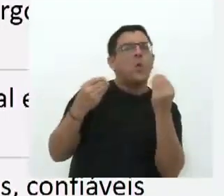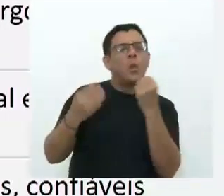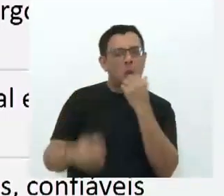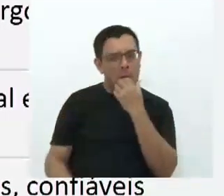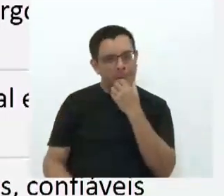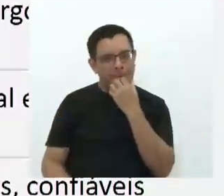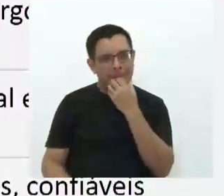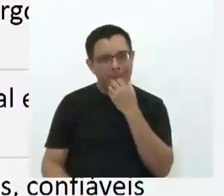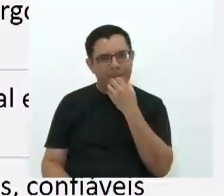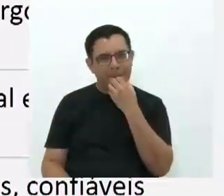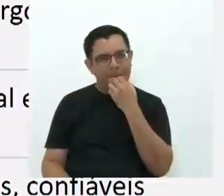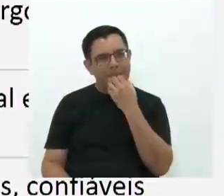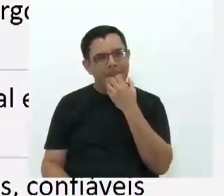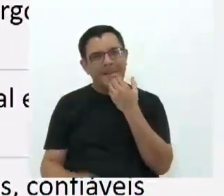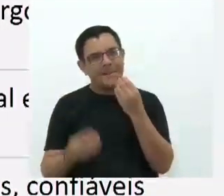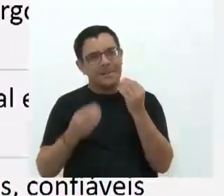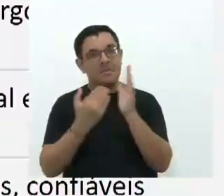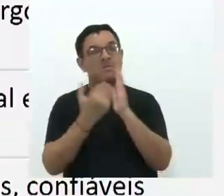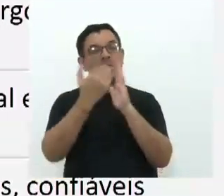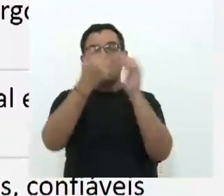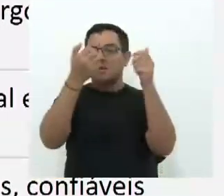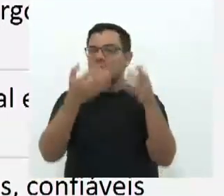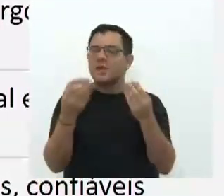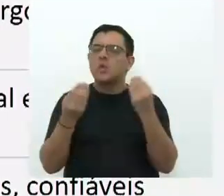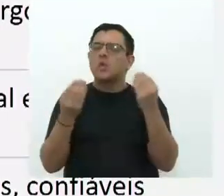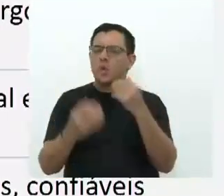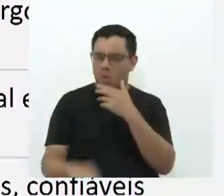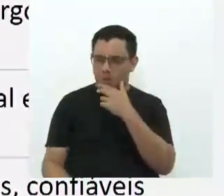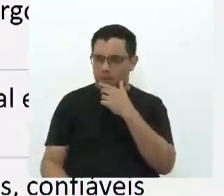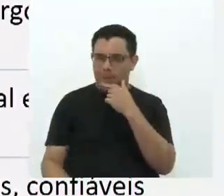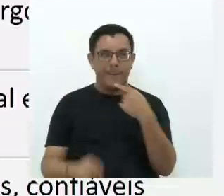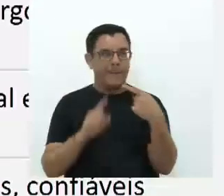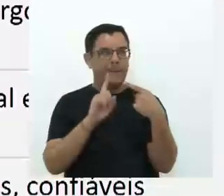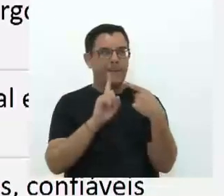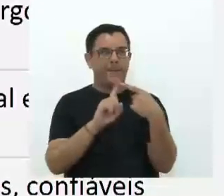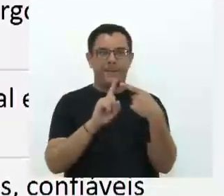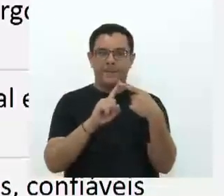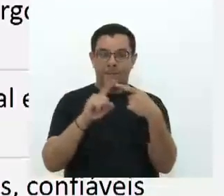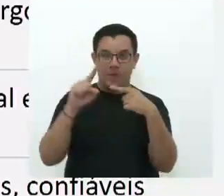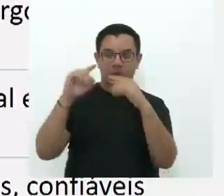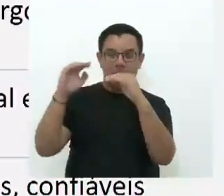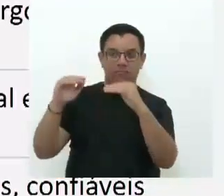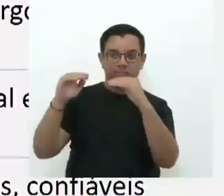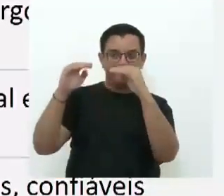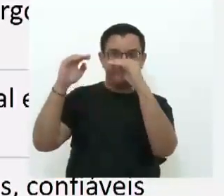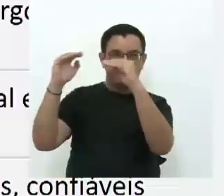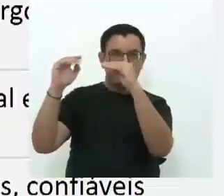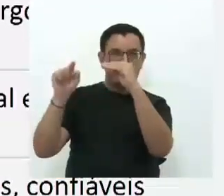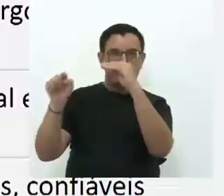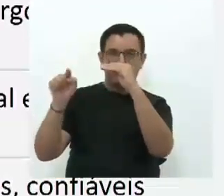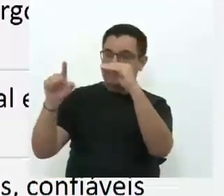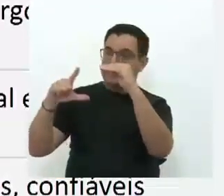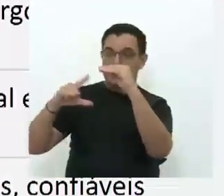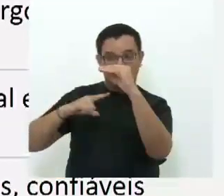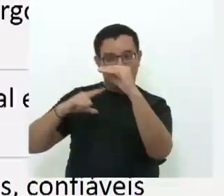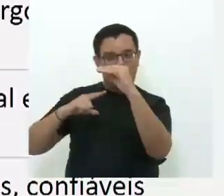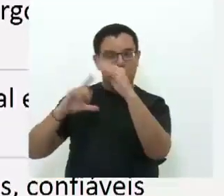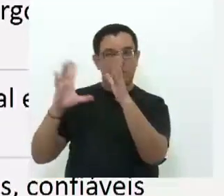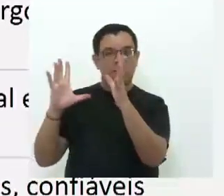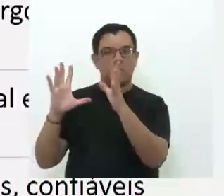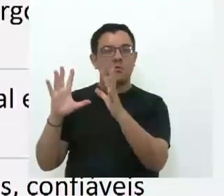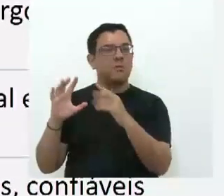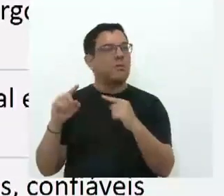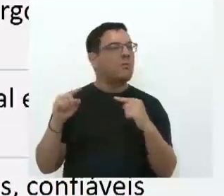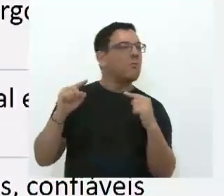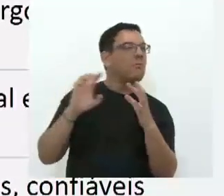para não deixar tão abstrato primeiro autoridade eleitoral Imparcial e Independente com com atuação na